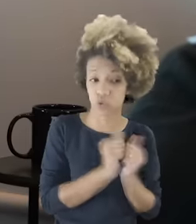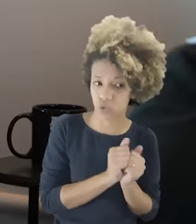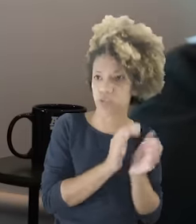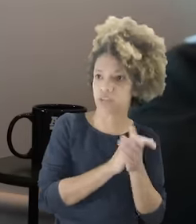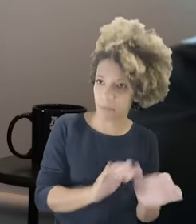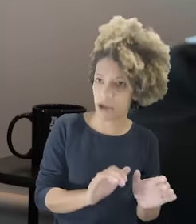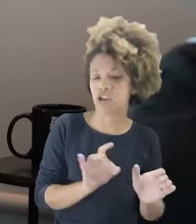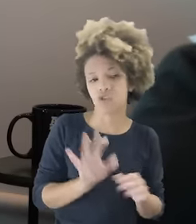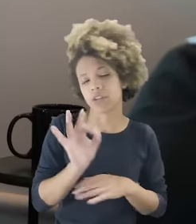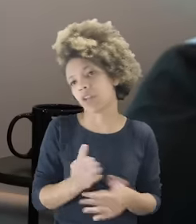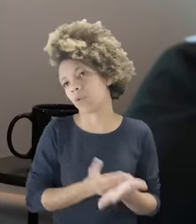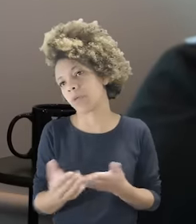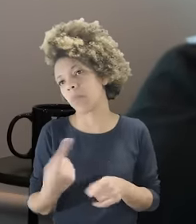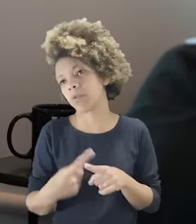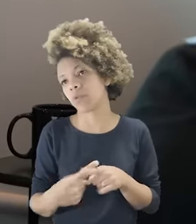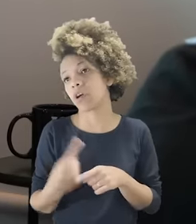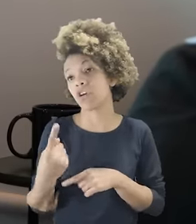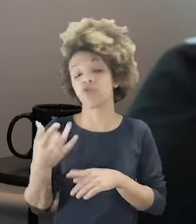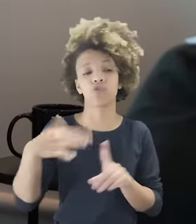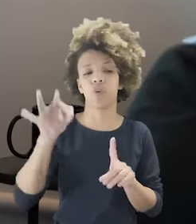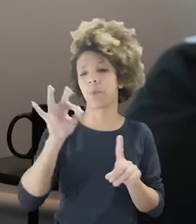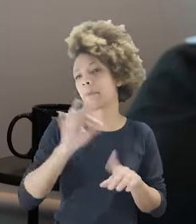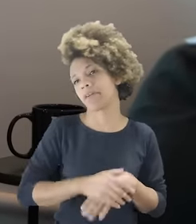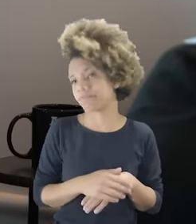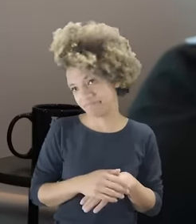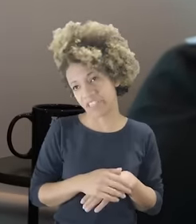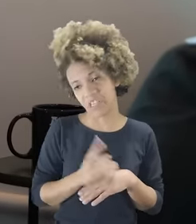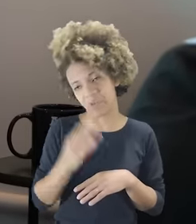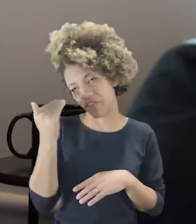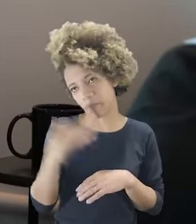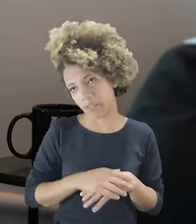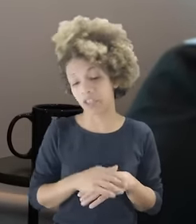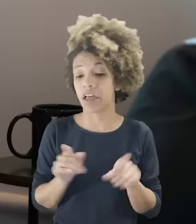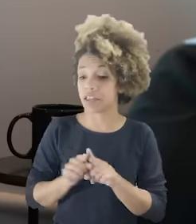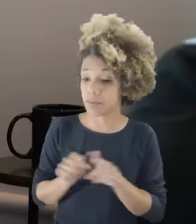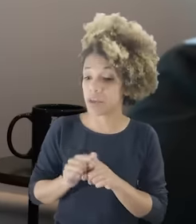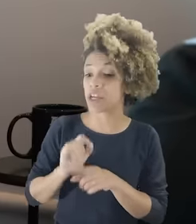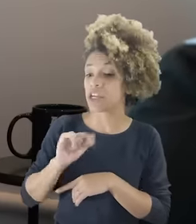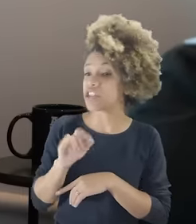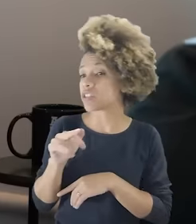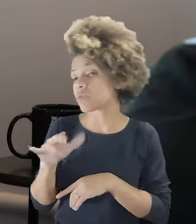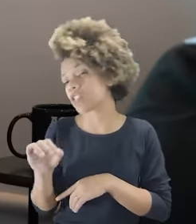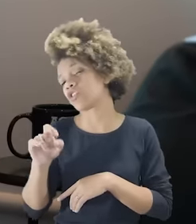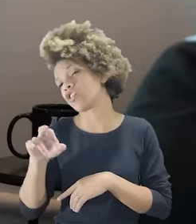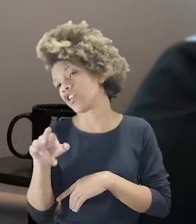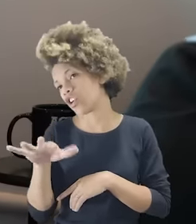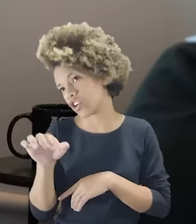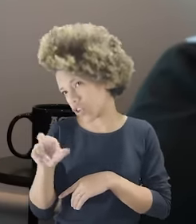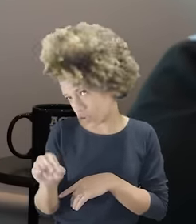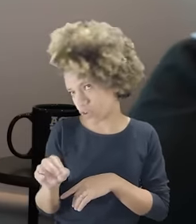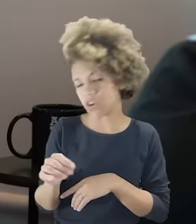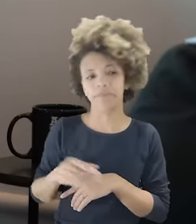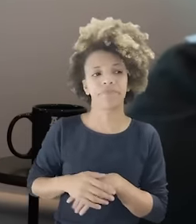separa junta separa e só deu certo no comecinho por causa de uma feiticeira e escrever bem famoso tem um casal Chitãozinho e Xororó que aquele